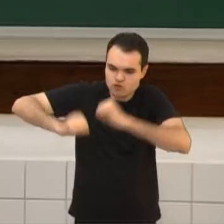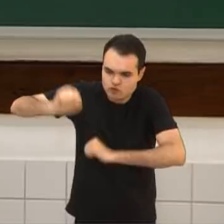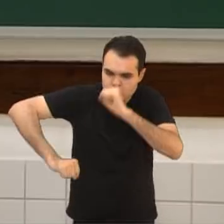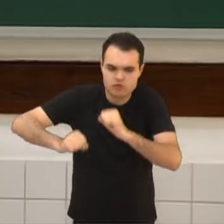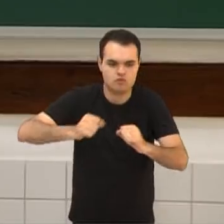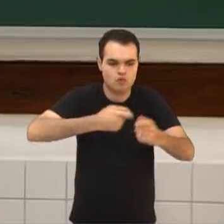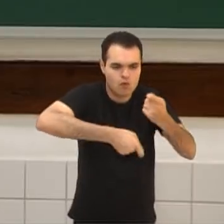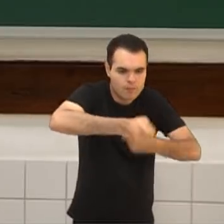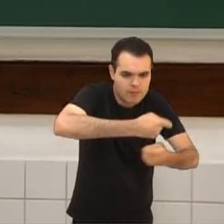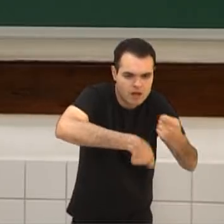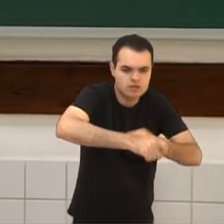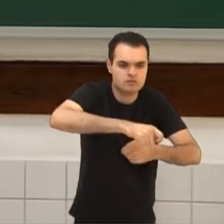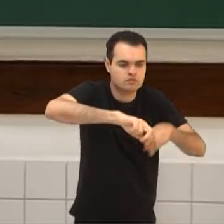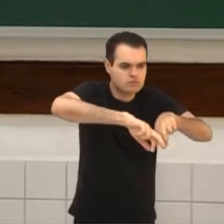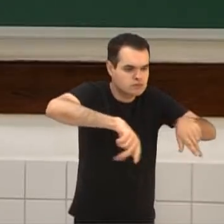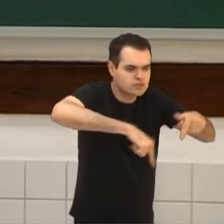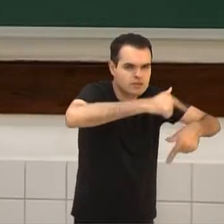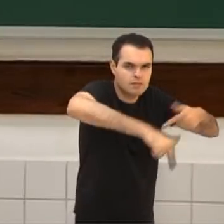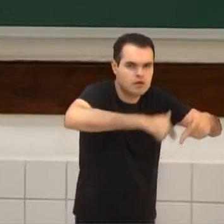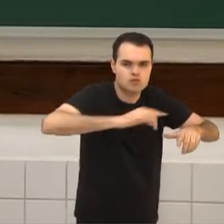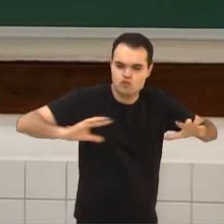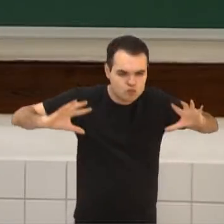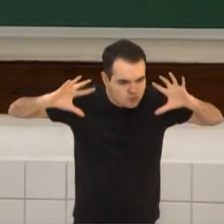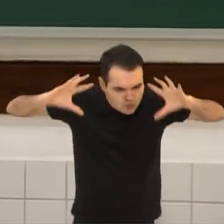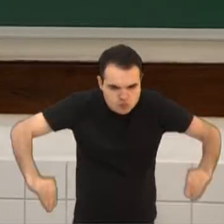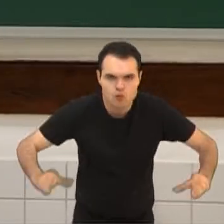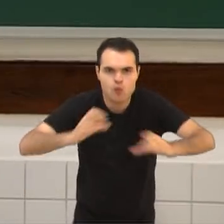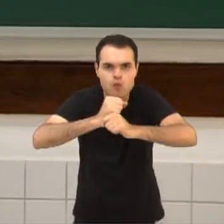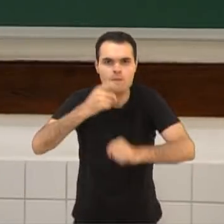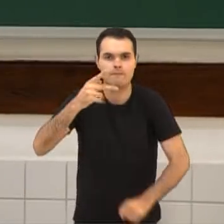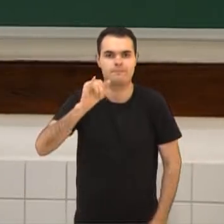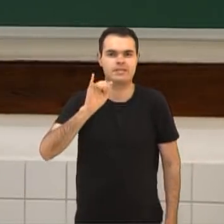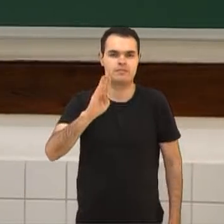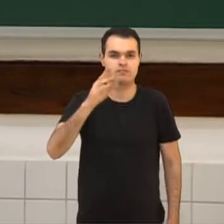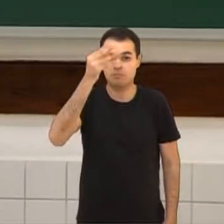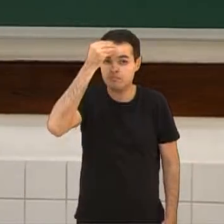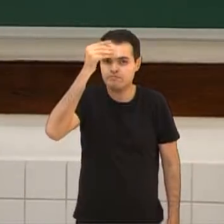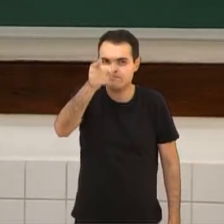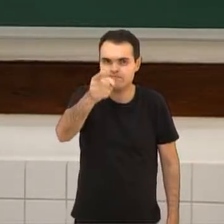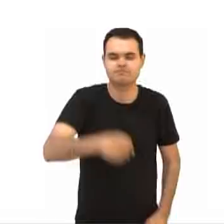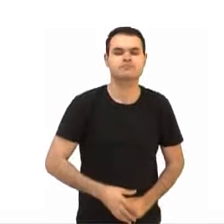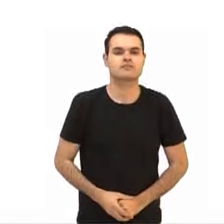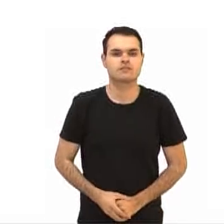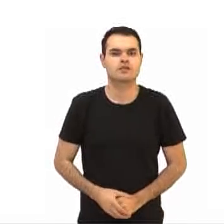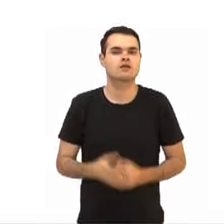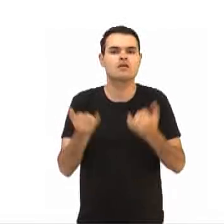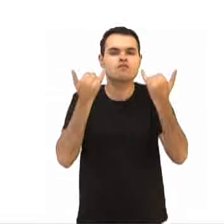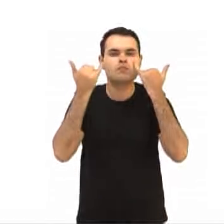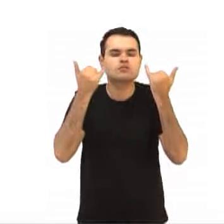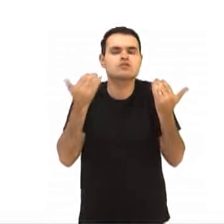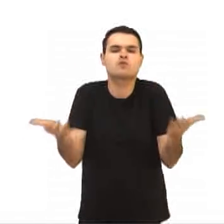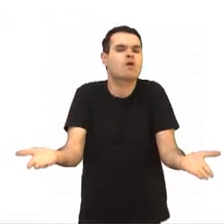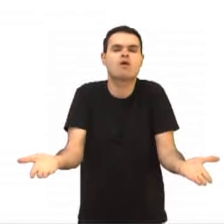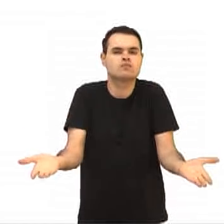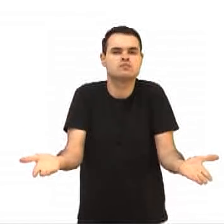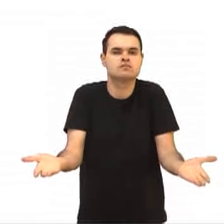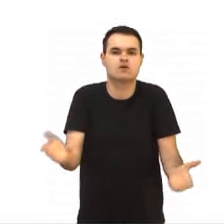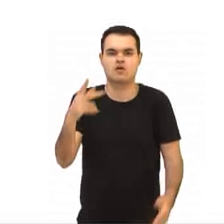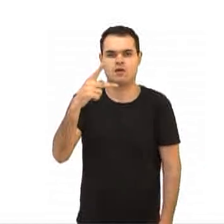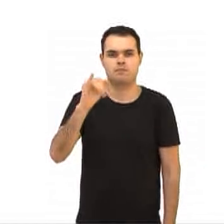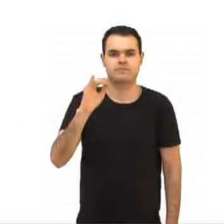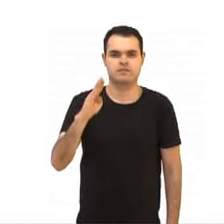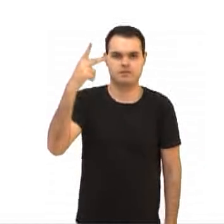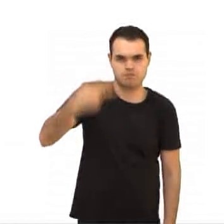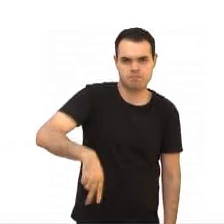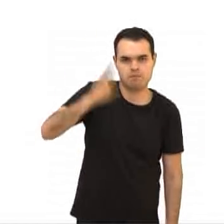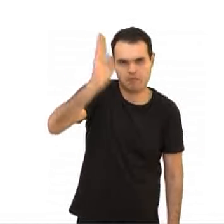no comércio, nos serviços. Tudo que é produzido. Lembra disso? Então, que informações traz? O PIB brasileiro